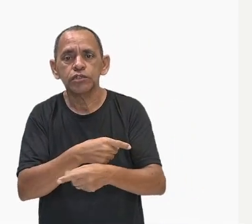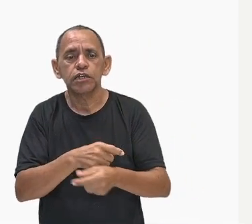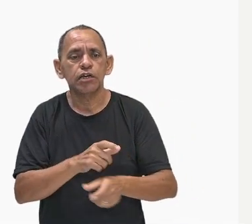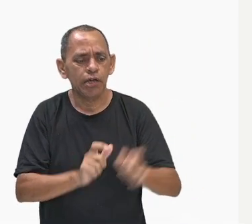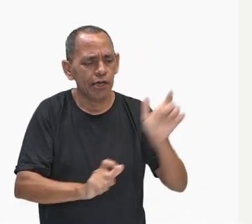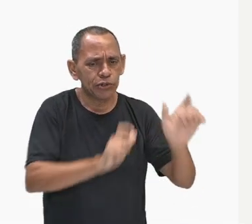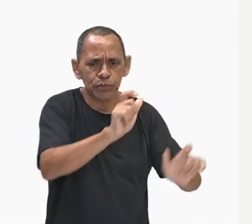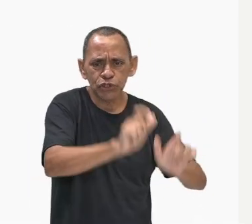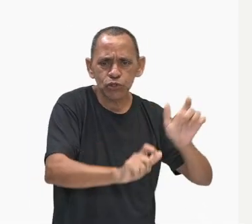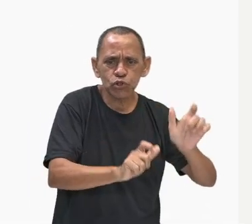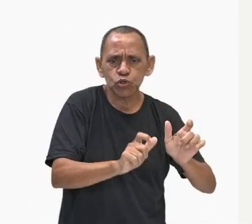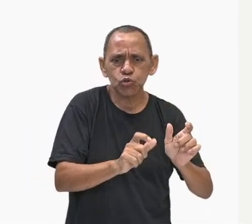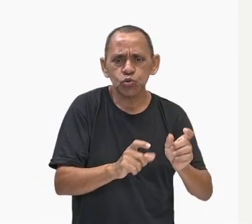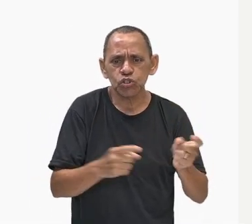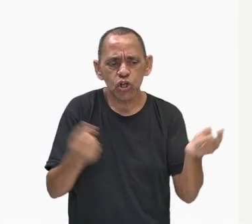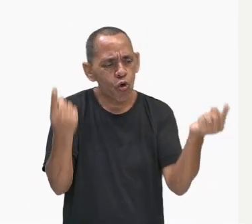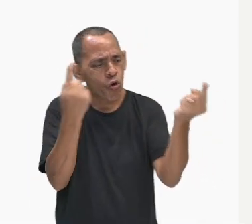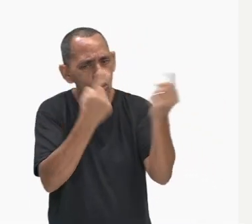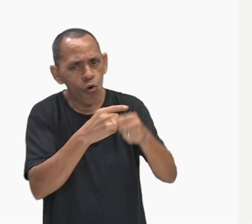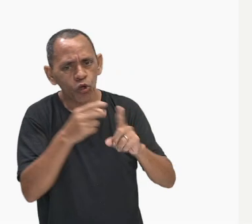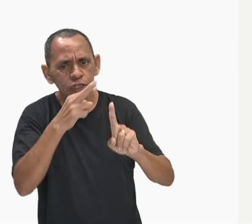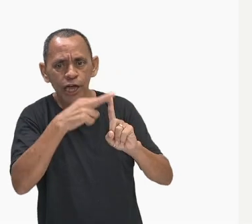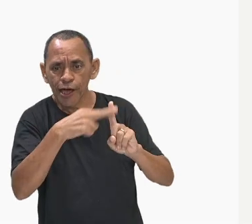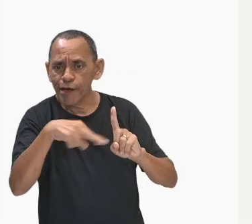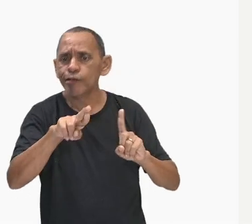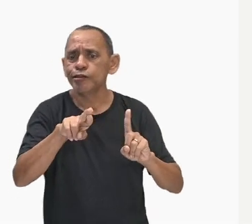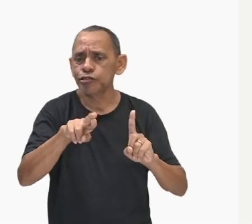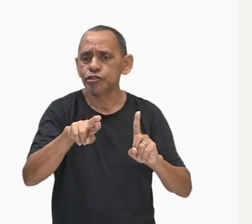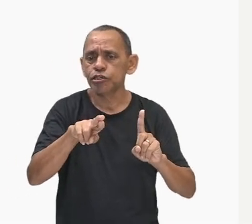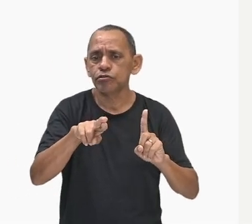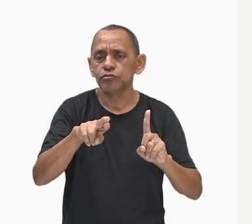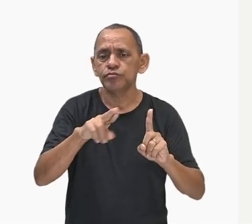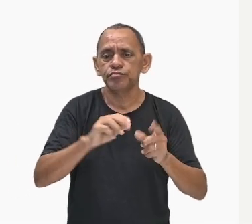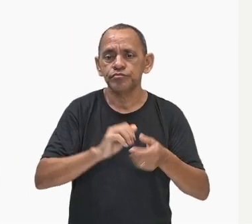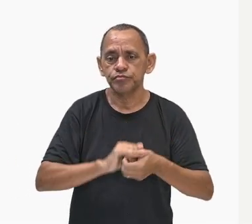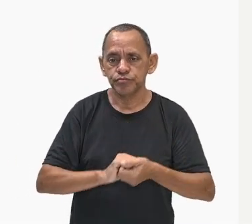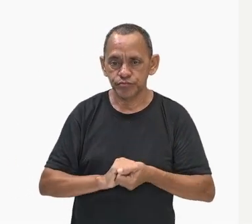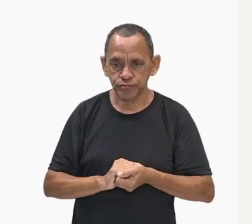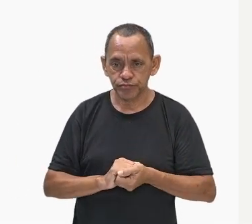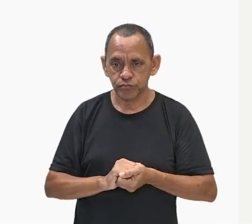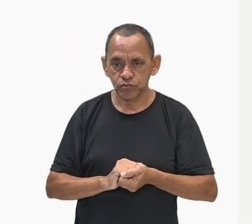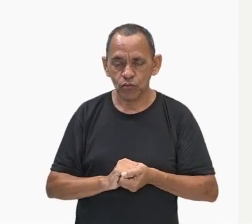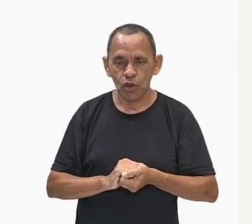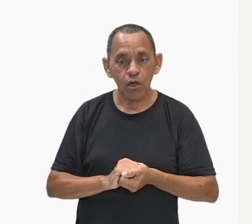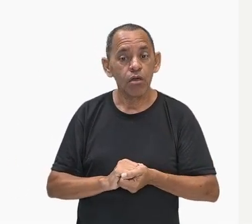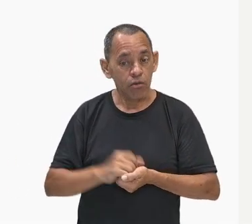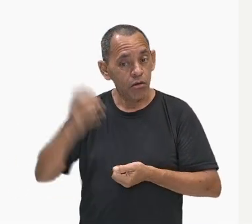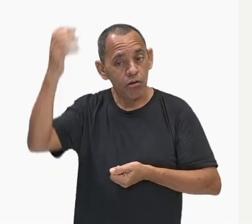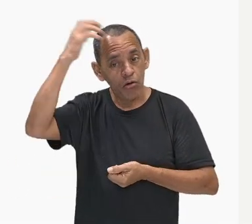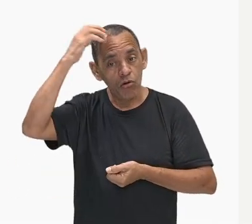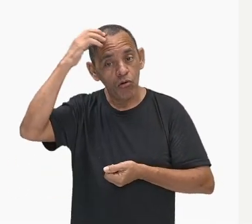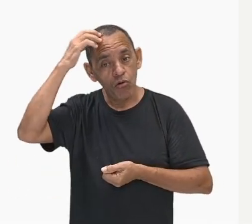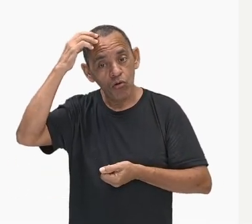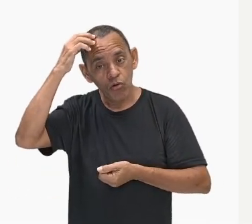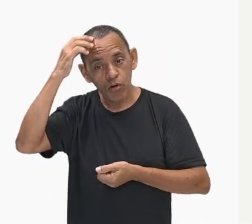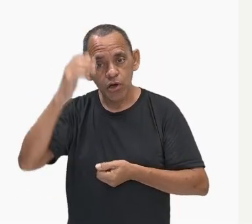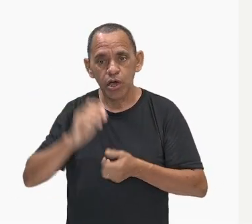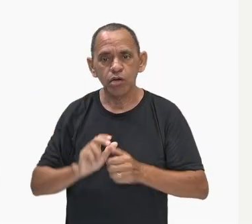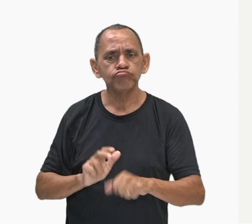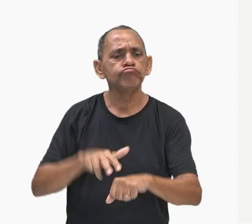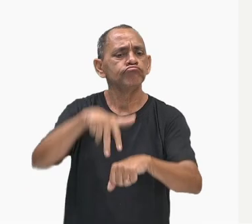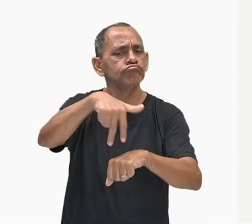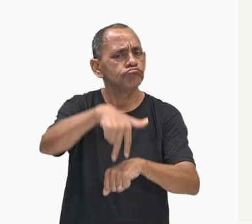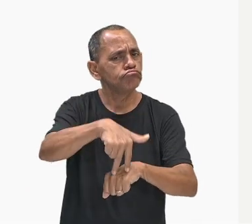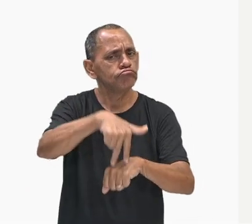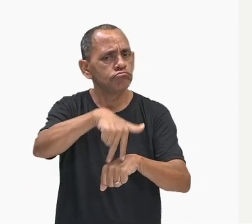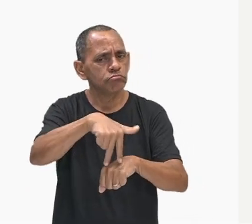à religiosidade inglesa na figura do próprio anglicanismo, o rei convocou o parlamento, que nada mais era do que a